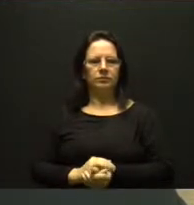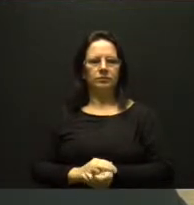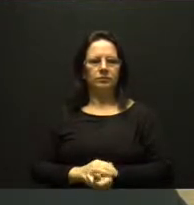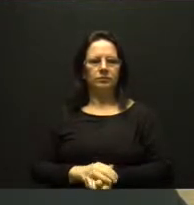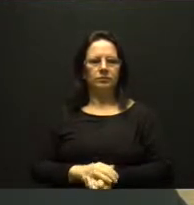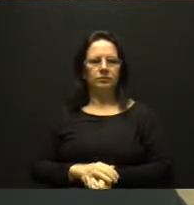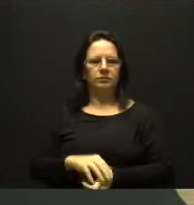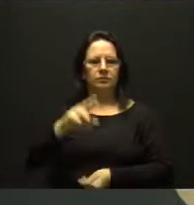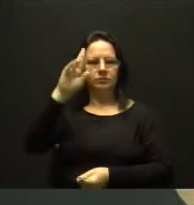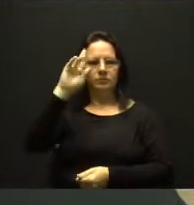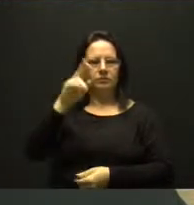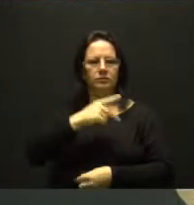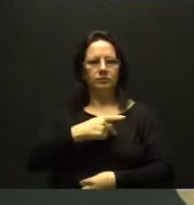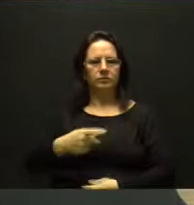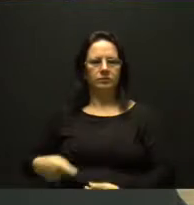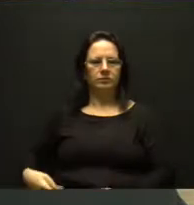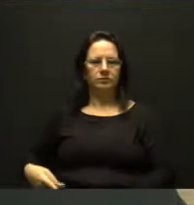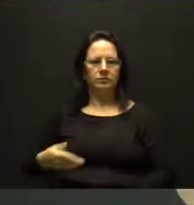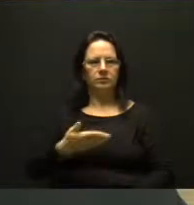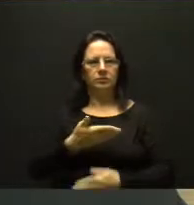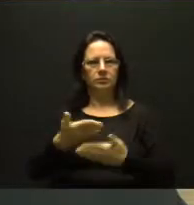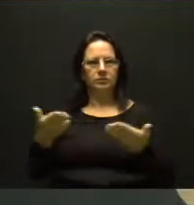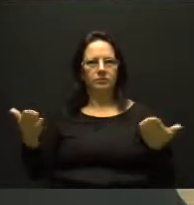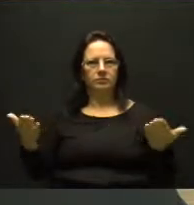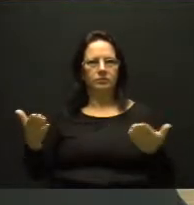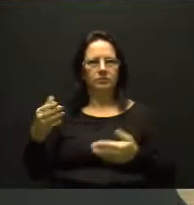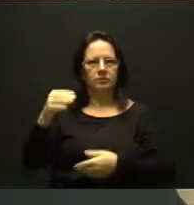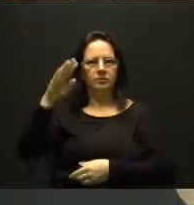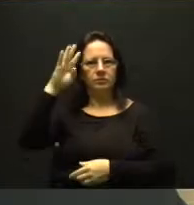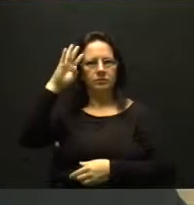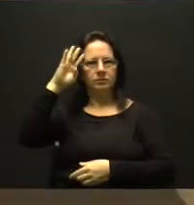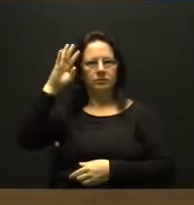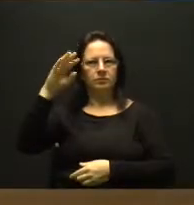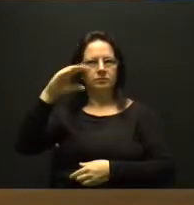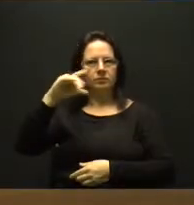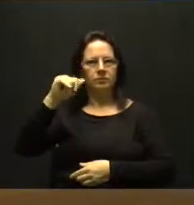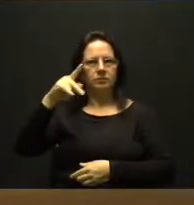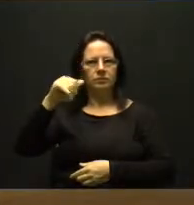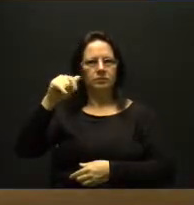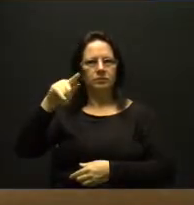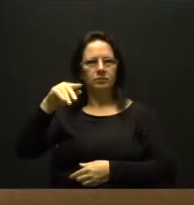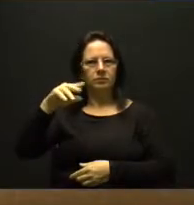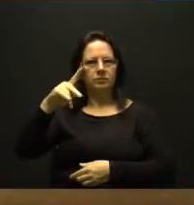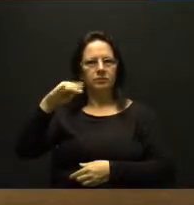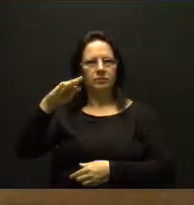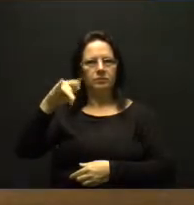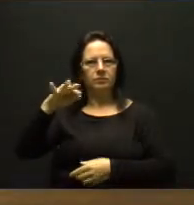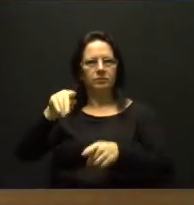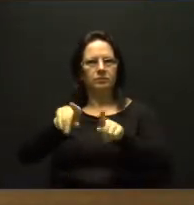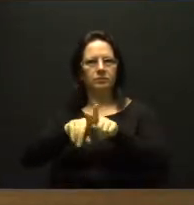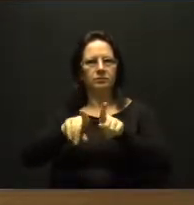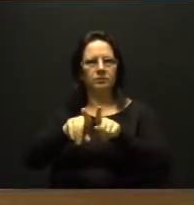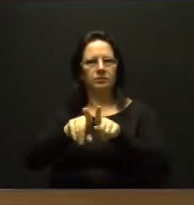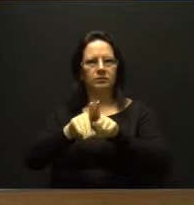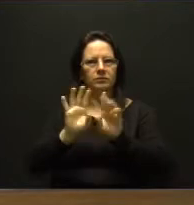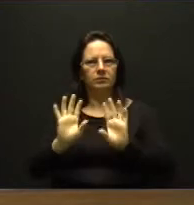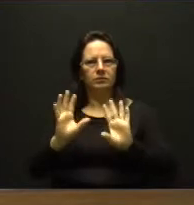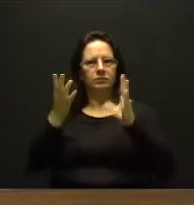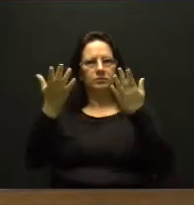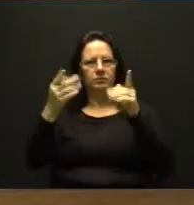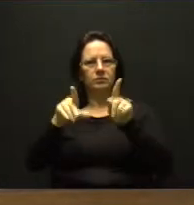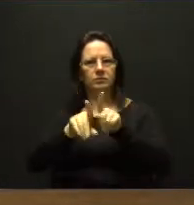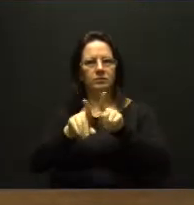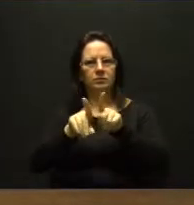paris alexandra capitã patrícia saudações e minhas homenagens como